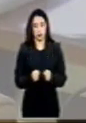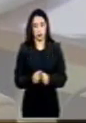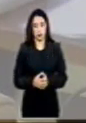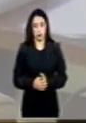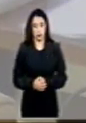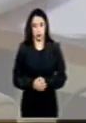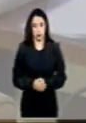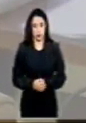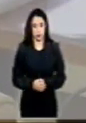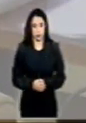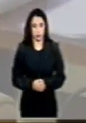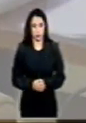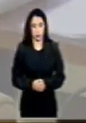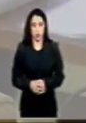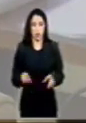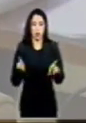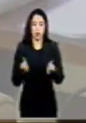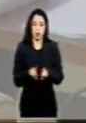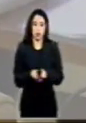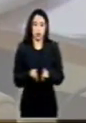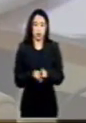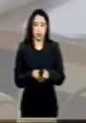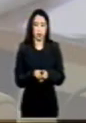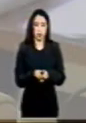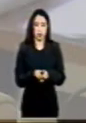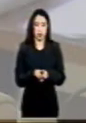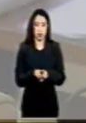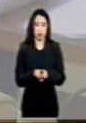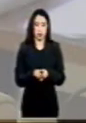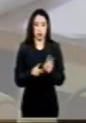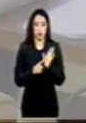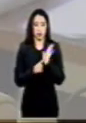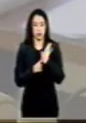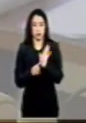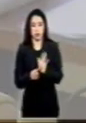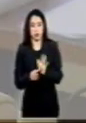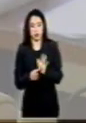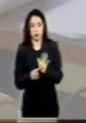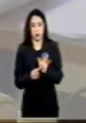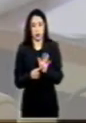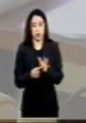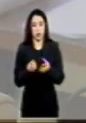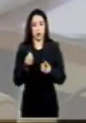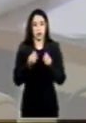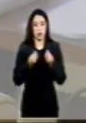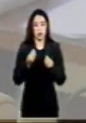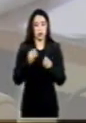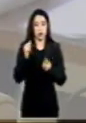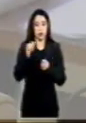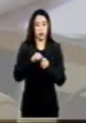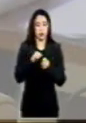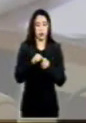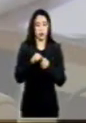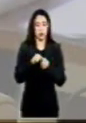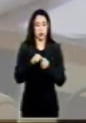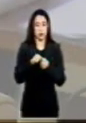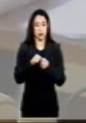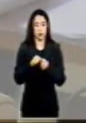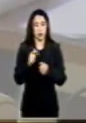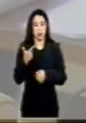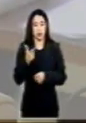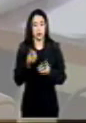e também em face da repercussão diante do caso em exame, na linha da inviabilidade